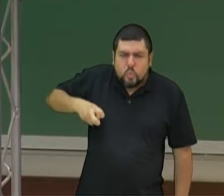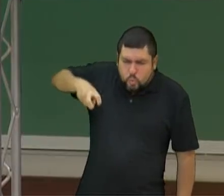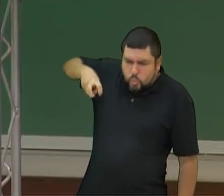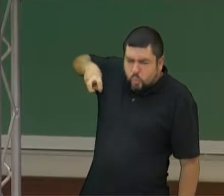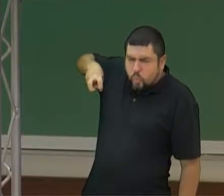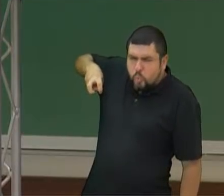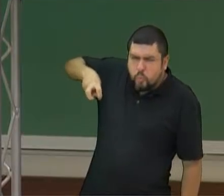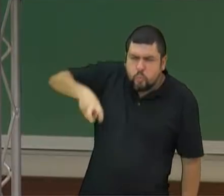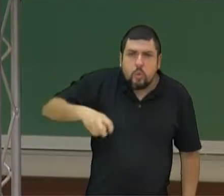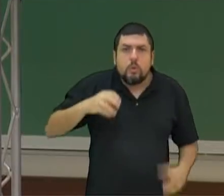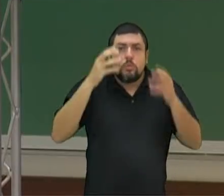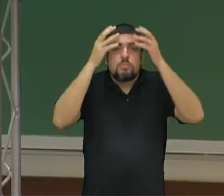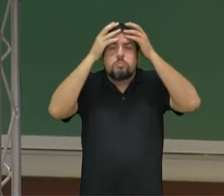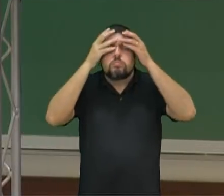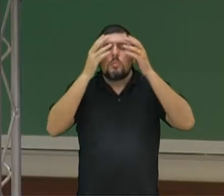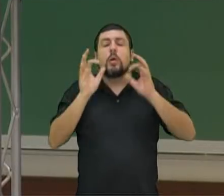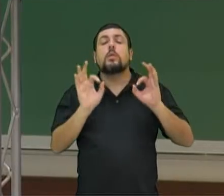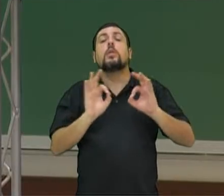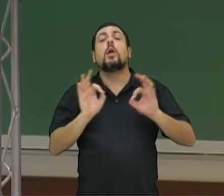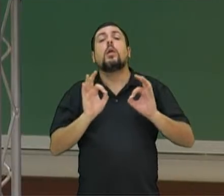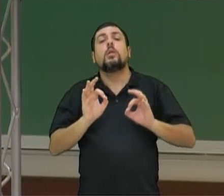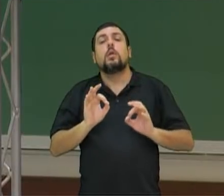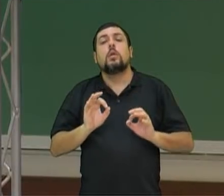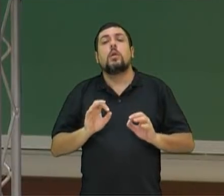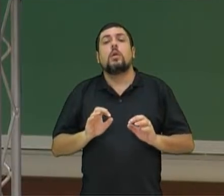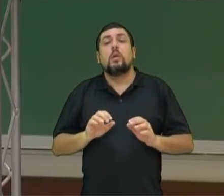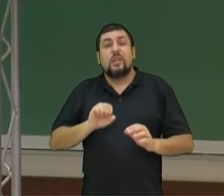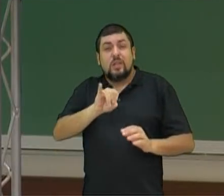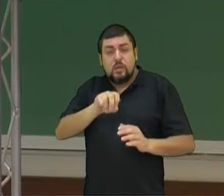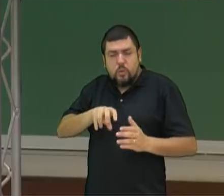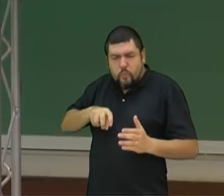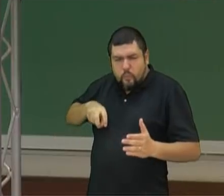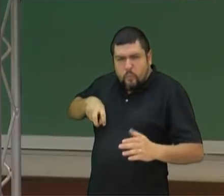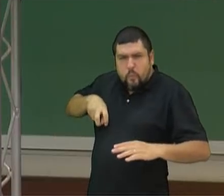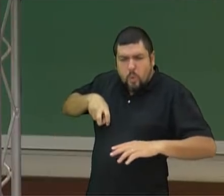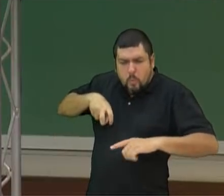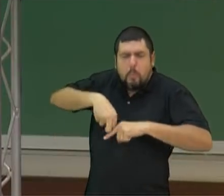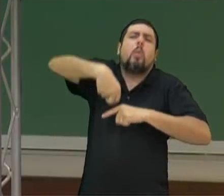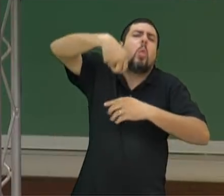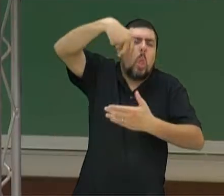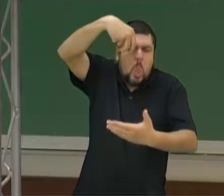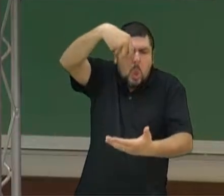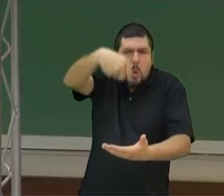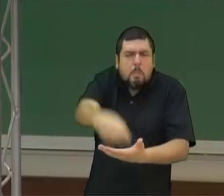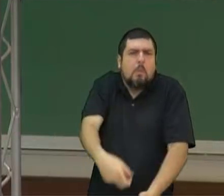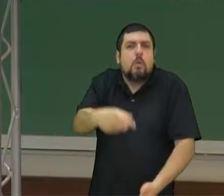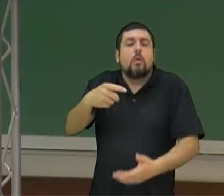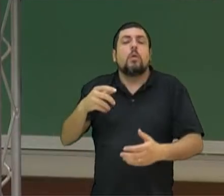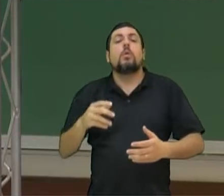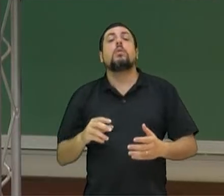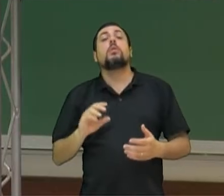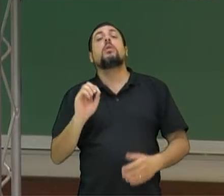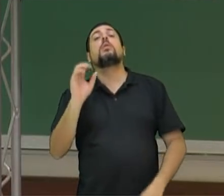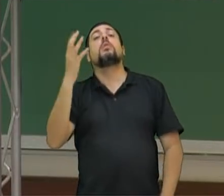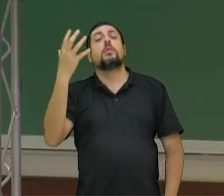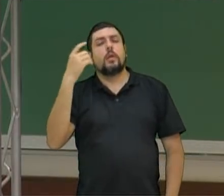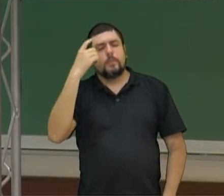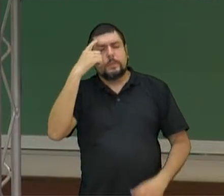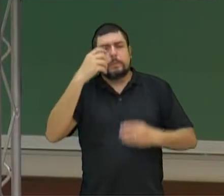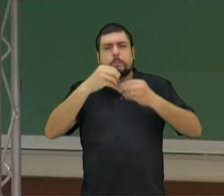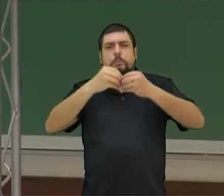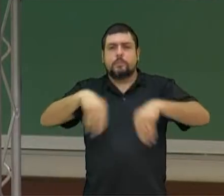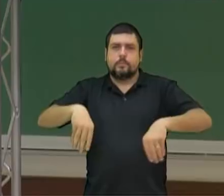o capacete? Quando ele bater essa cabeça, pode prejudicar esses órgãos. Vamos mudar